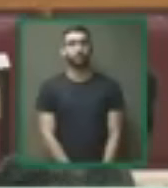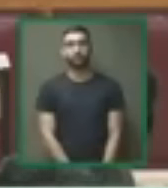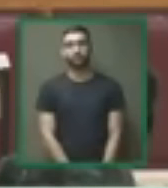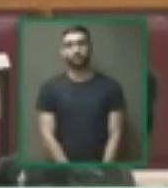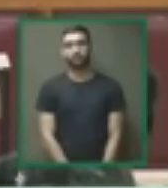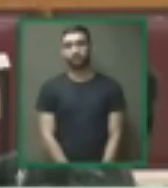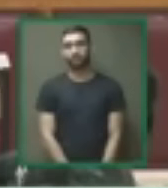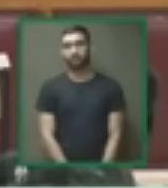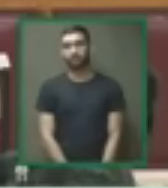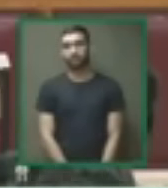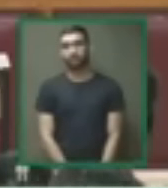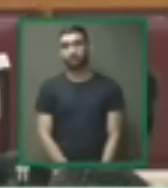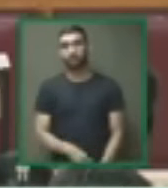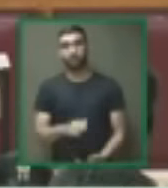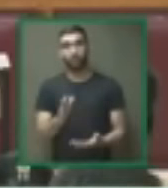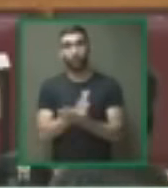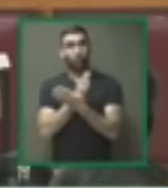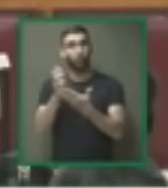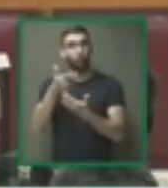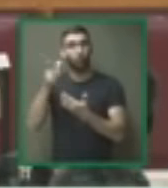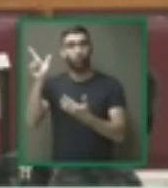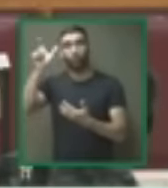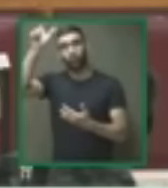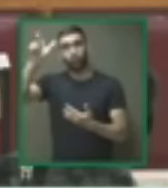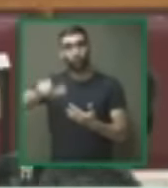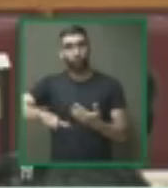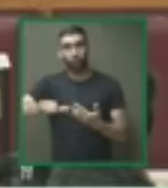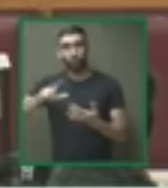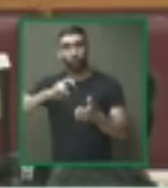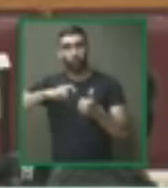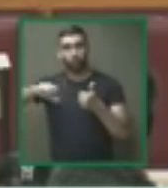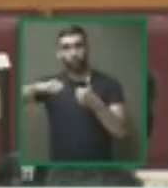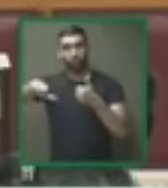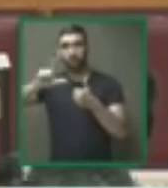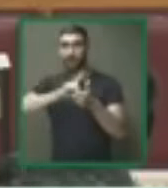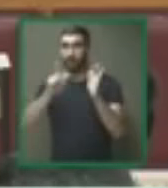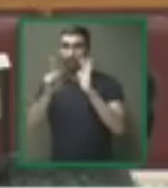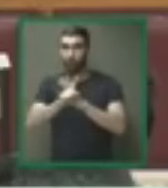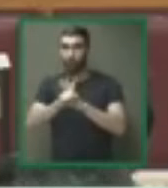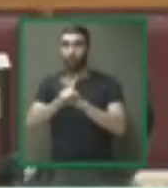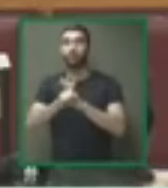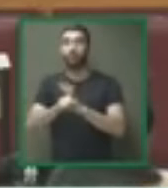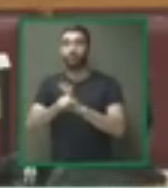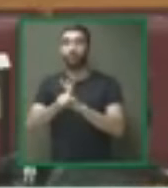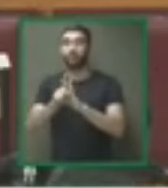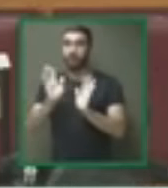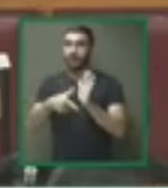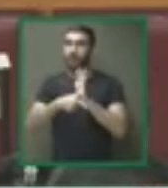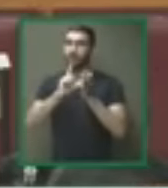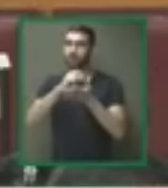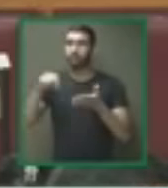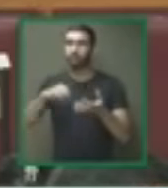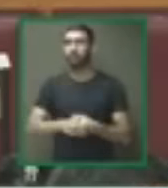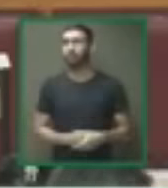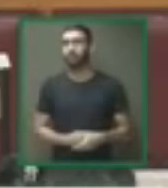Se algum outro jurado tiver pergunta, por favor, já vá adiantando, tá? Eu vou voltar a gravar, Wesley.